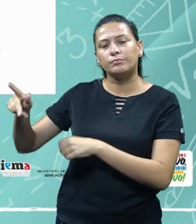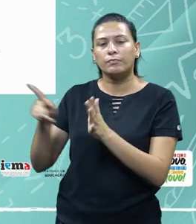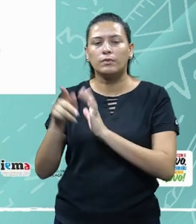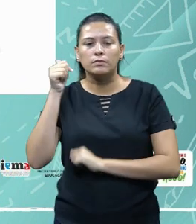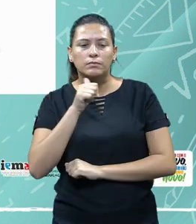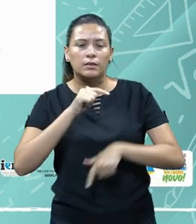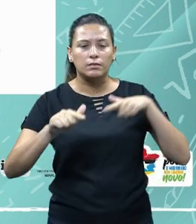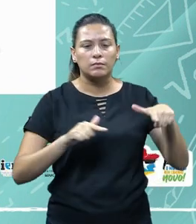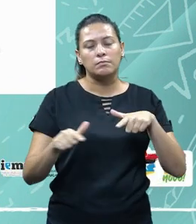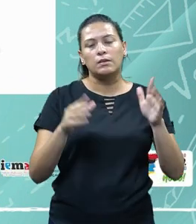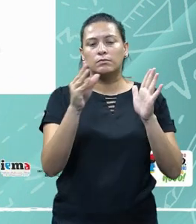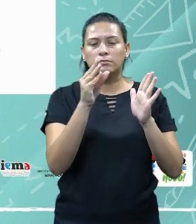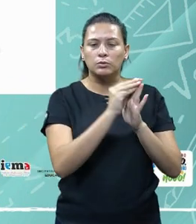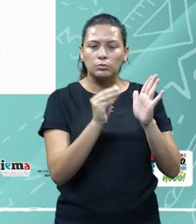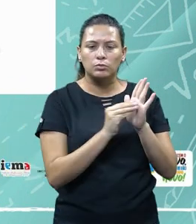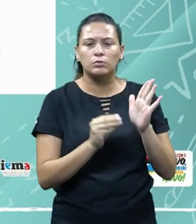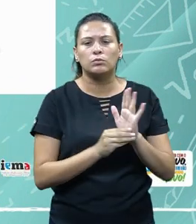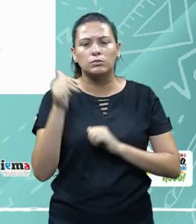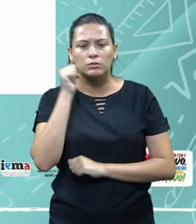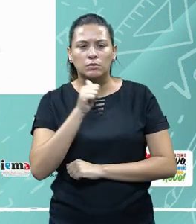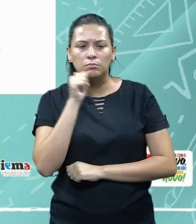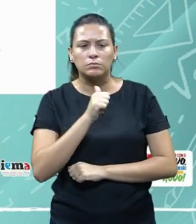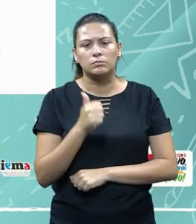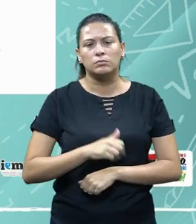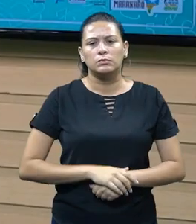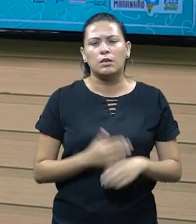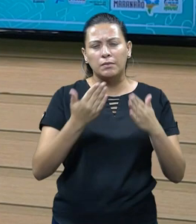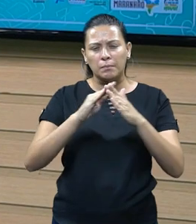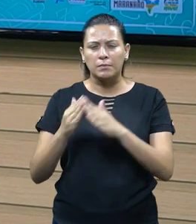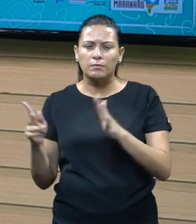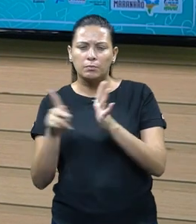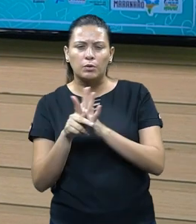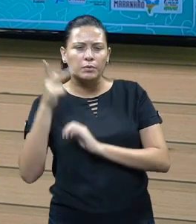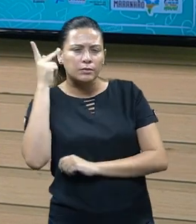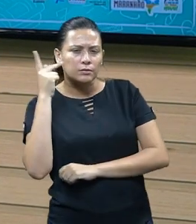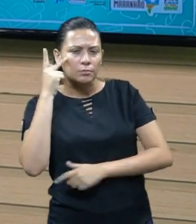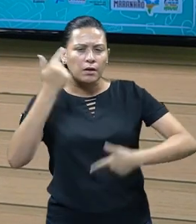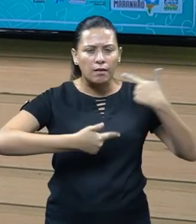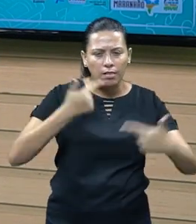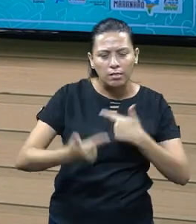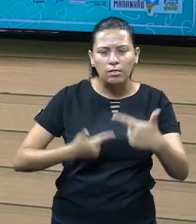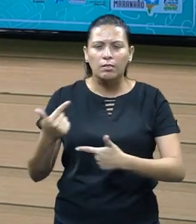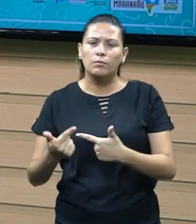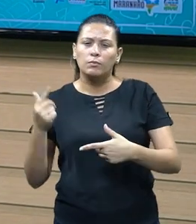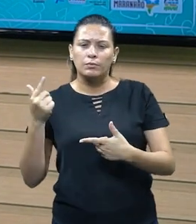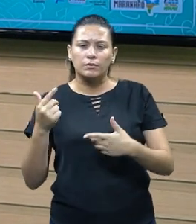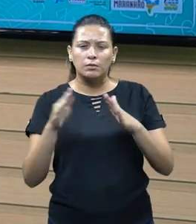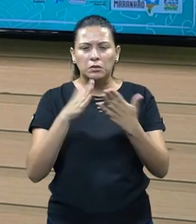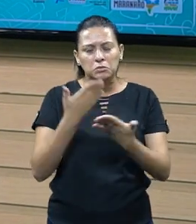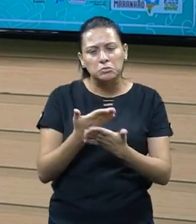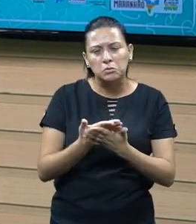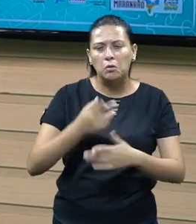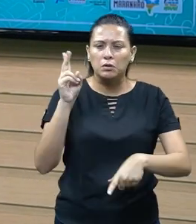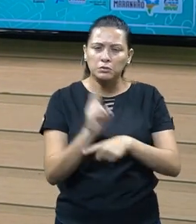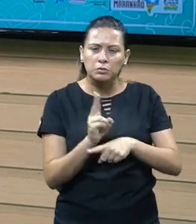creches violência participação em greve saúde e sexualidade então a pessoa que leu essa obra ela fez aqui uma síntese né